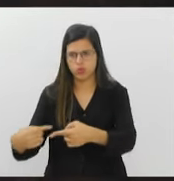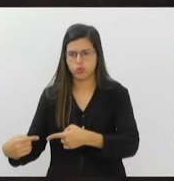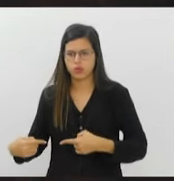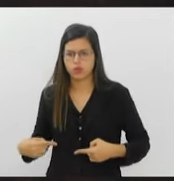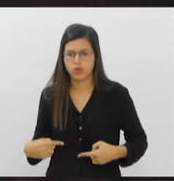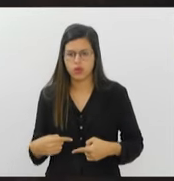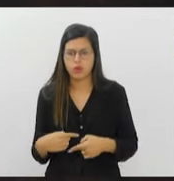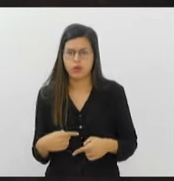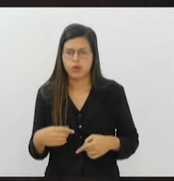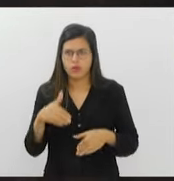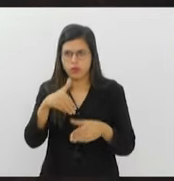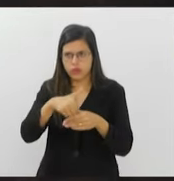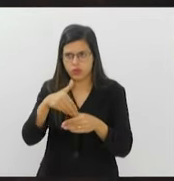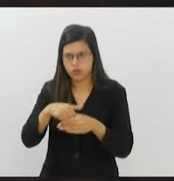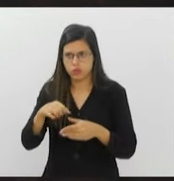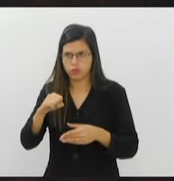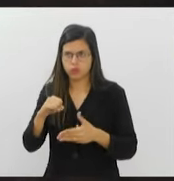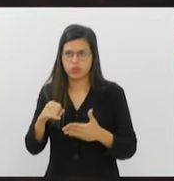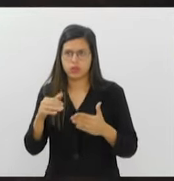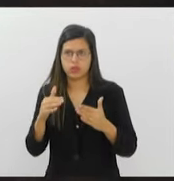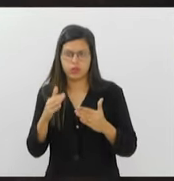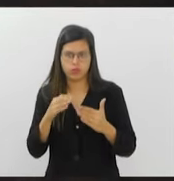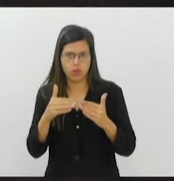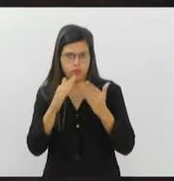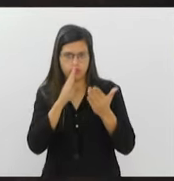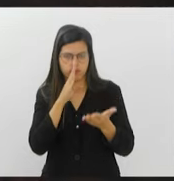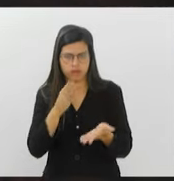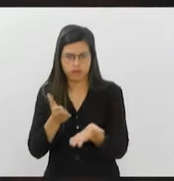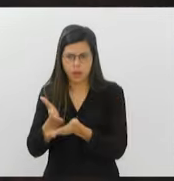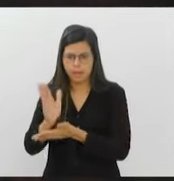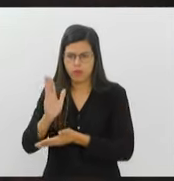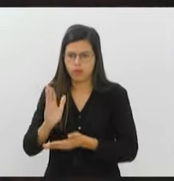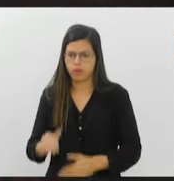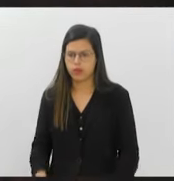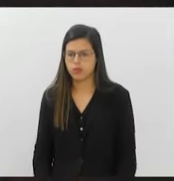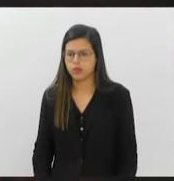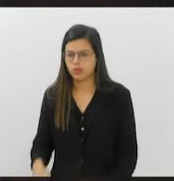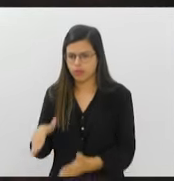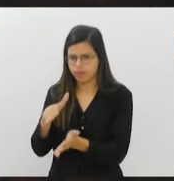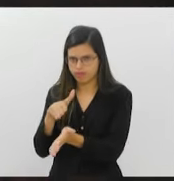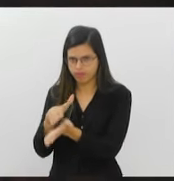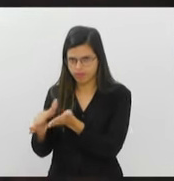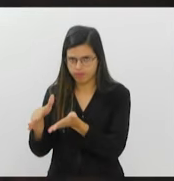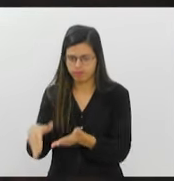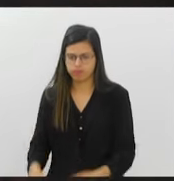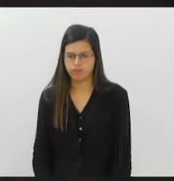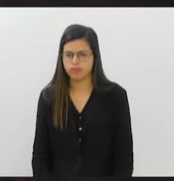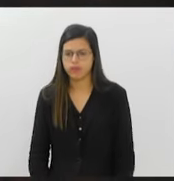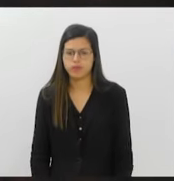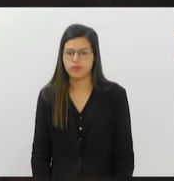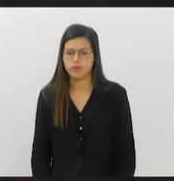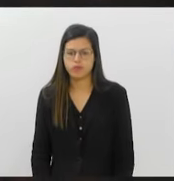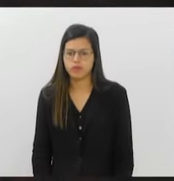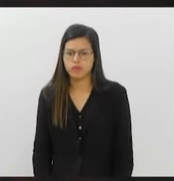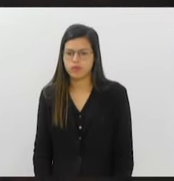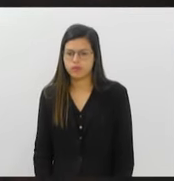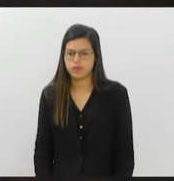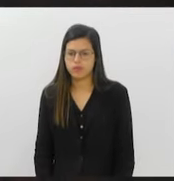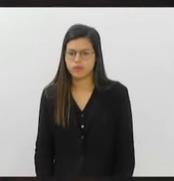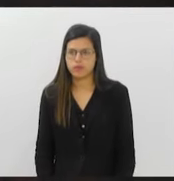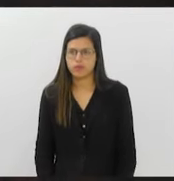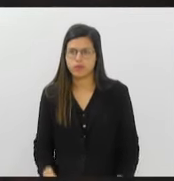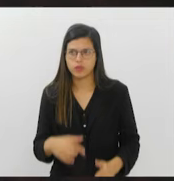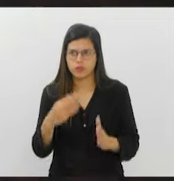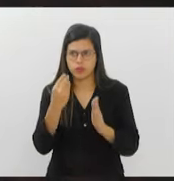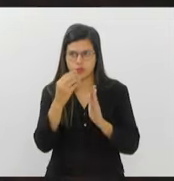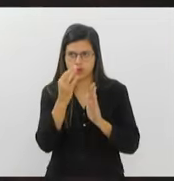Em votação, senhores que aprovam, permaneçam como estão. Aprovado, vai a publicação. Incluídos na ordem do dia, de acordo